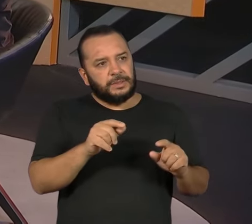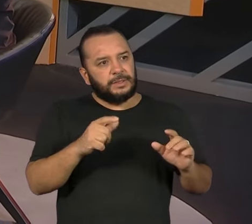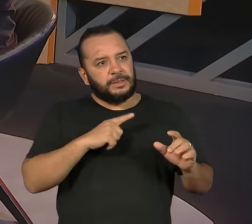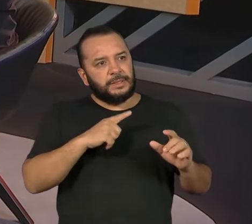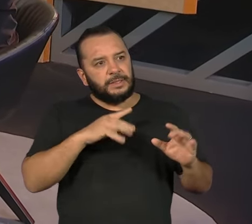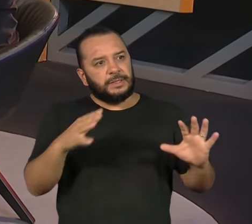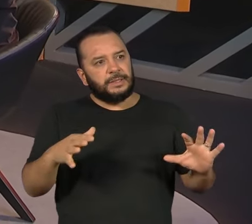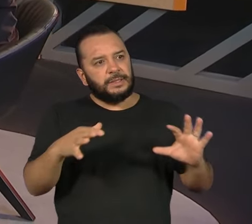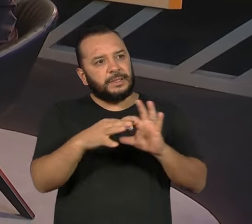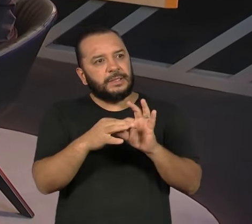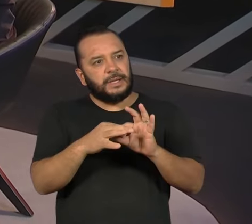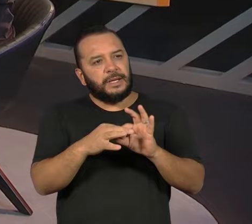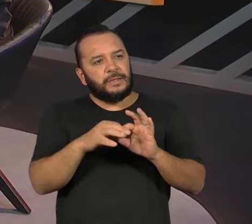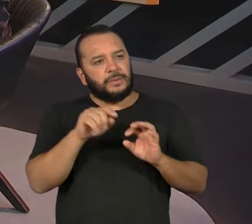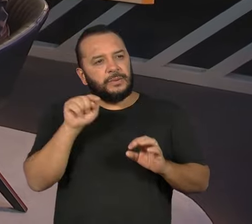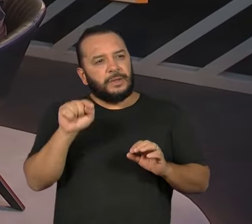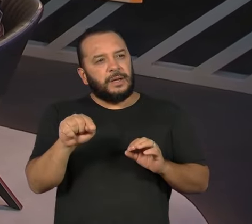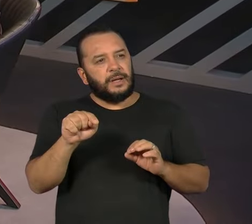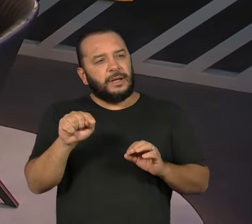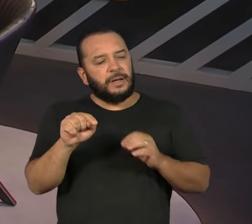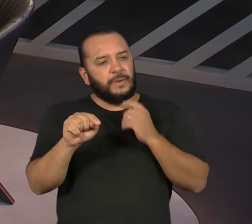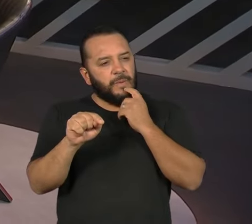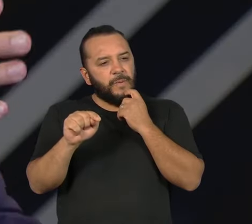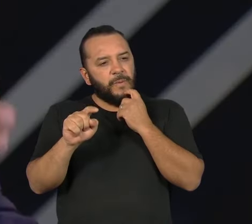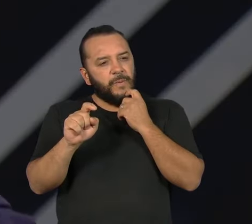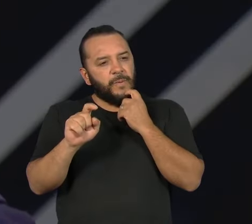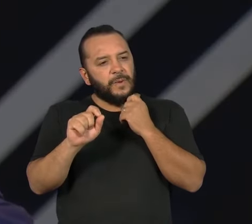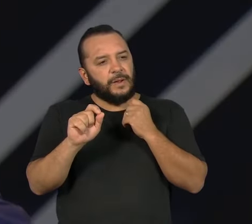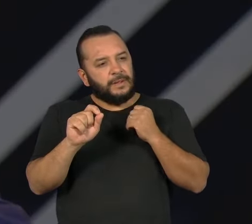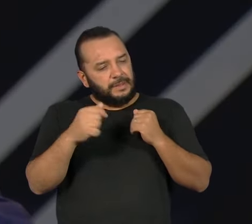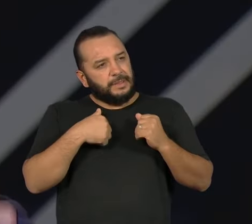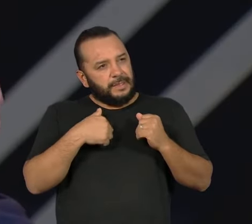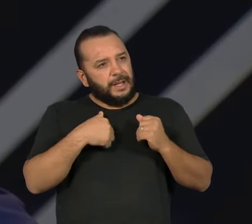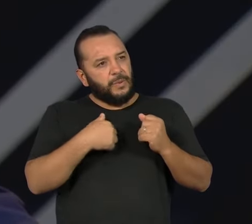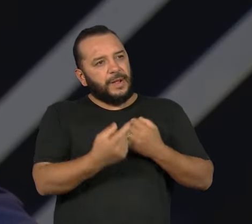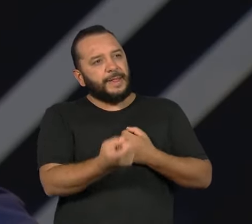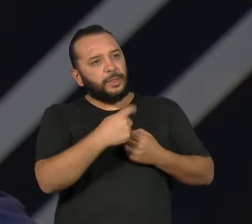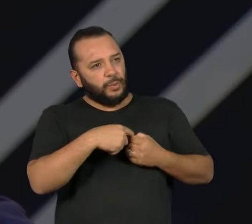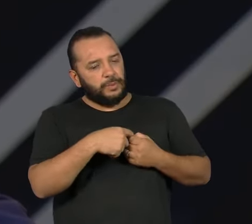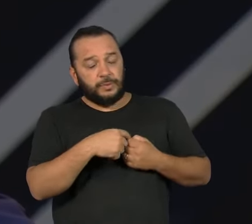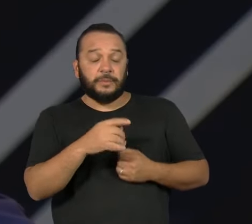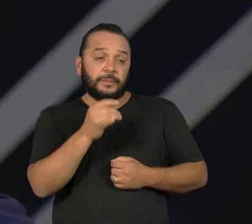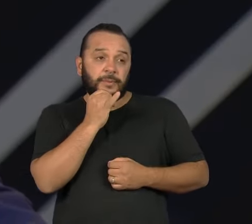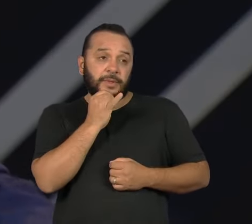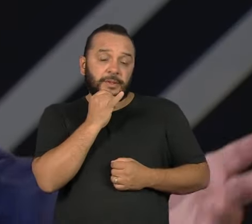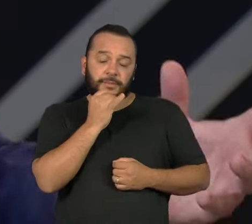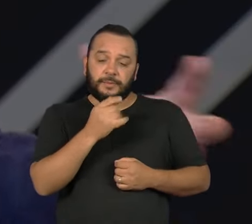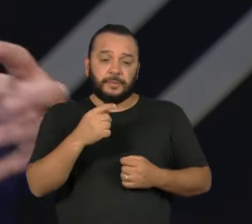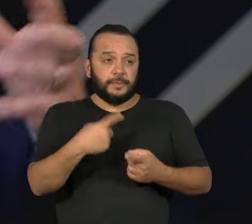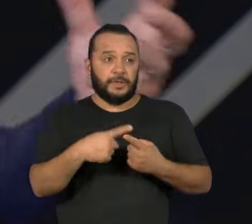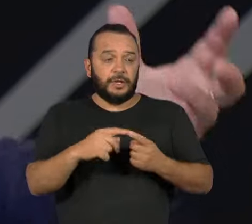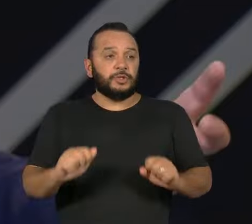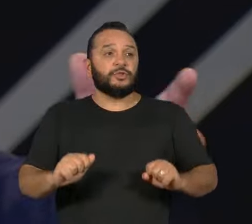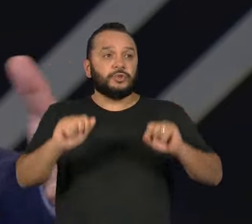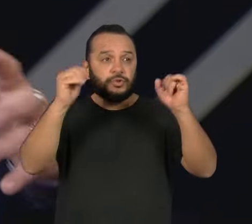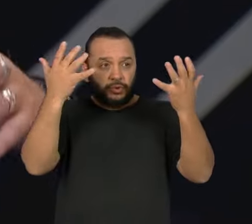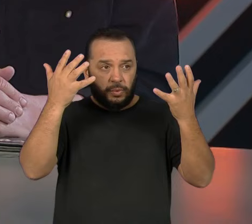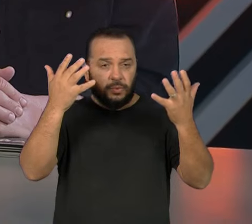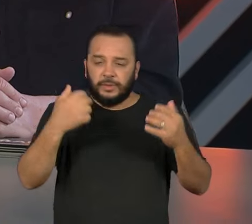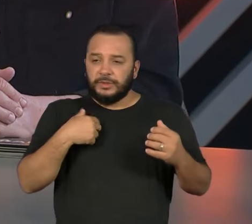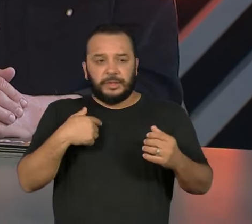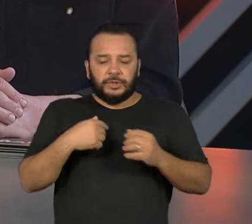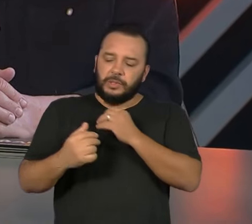uma coisa que eu viria o feedback imediato. Porque quando você está fazendo um show, o feedback ele vem de várias formas. É uma